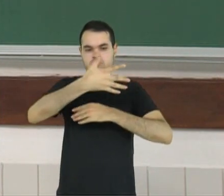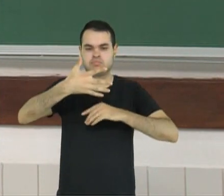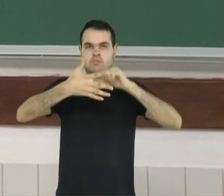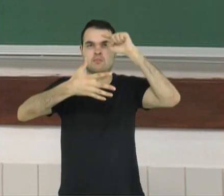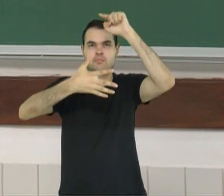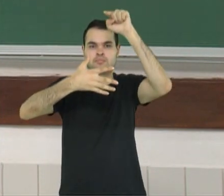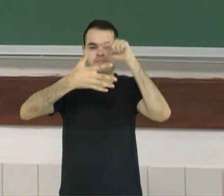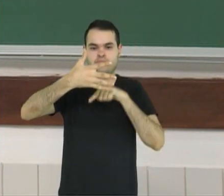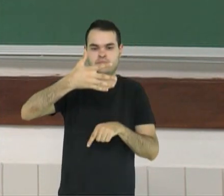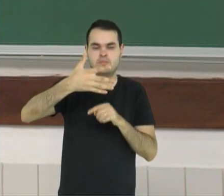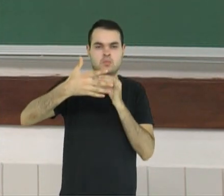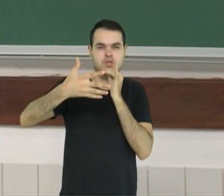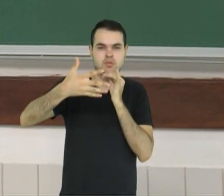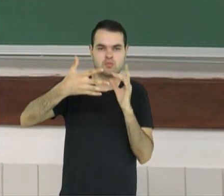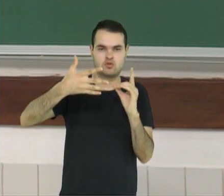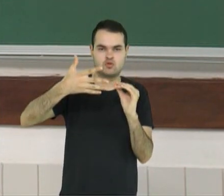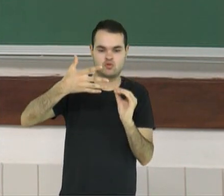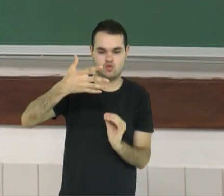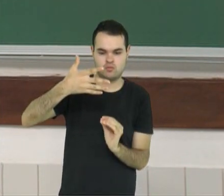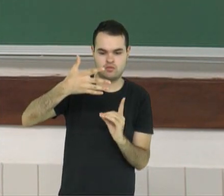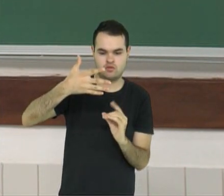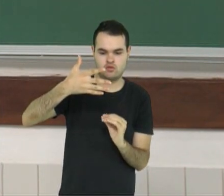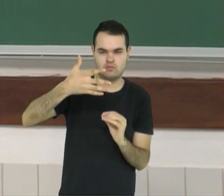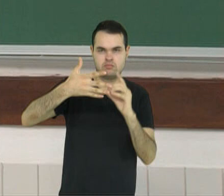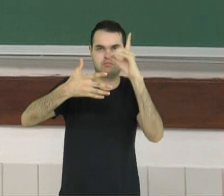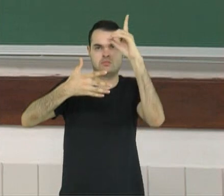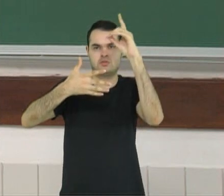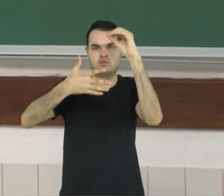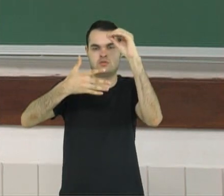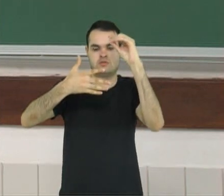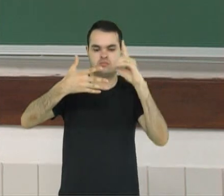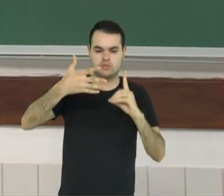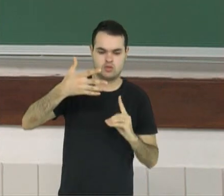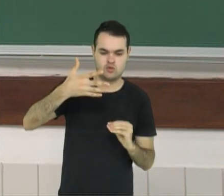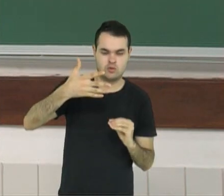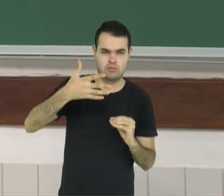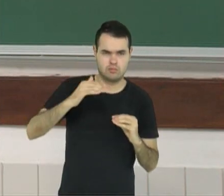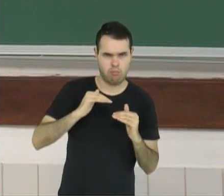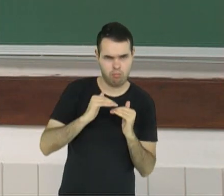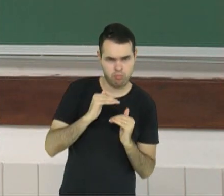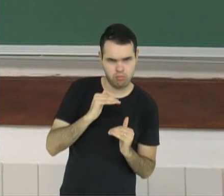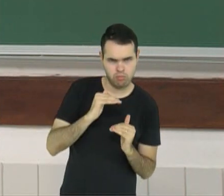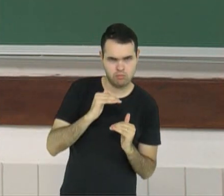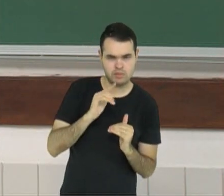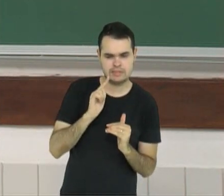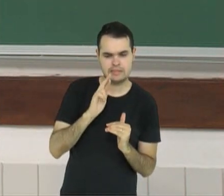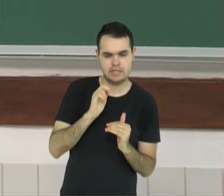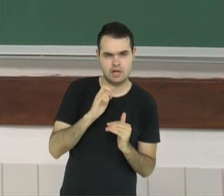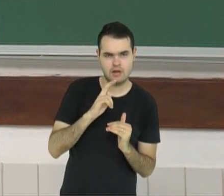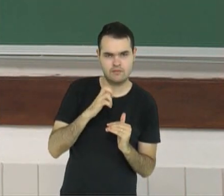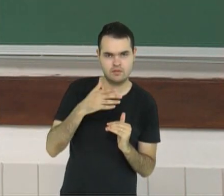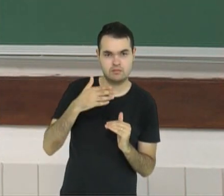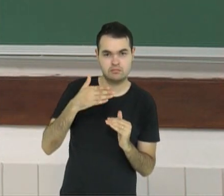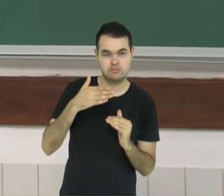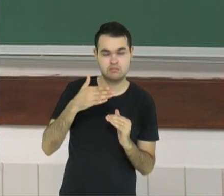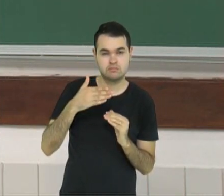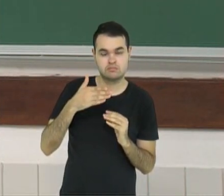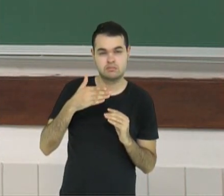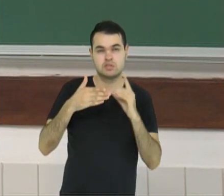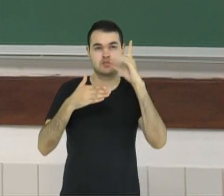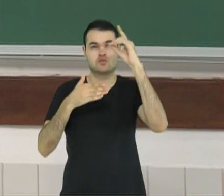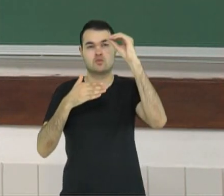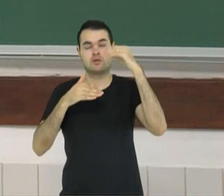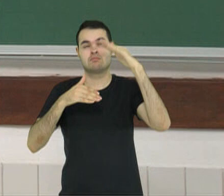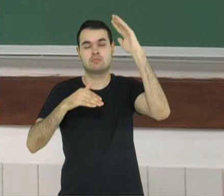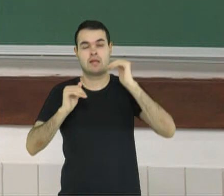Eu canto um dó aqui embaixo e eu canto um si lá em cima. Então, a altura é do grave lá embaixo até o agudo lá em cima.